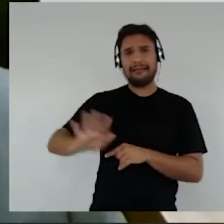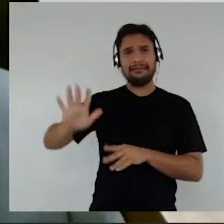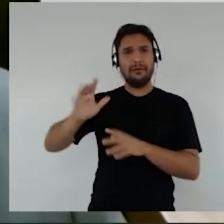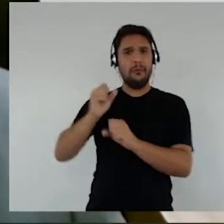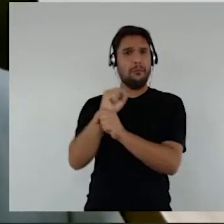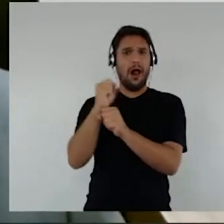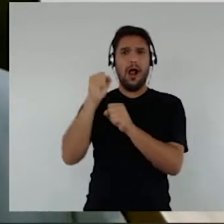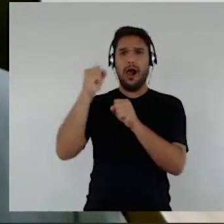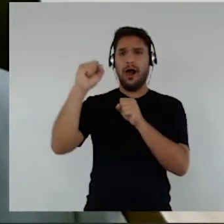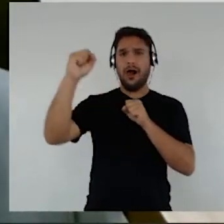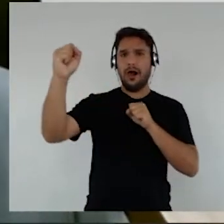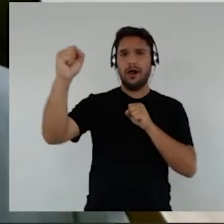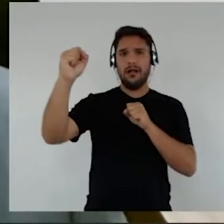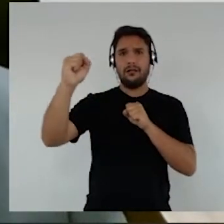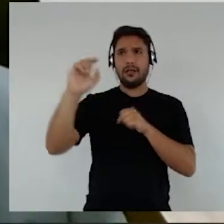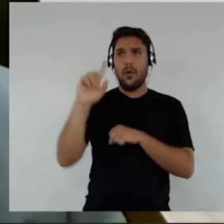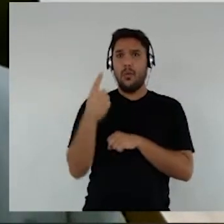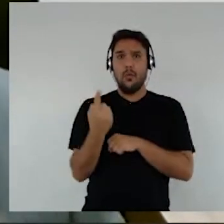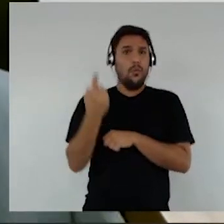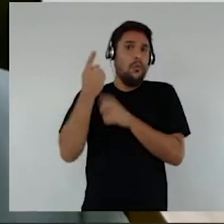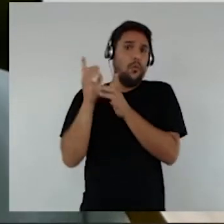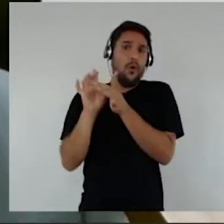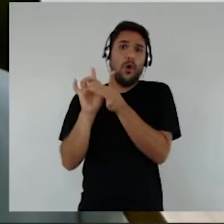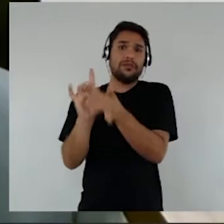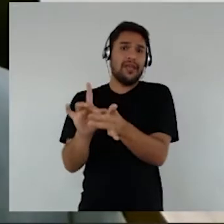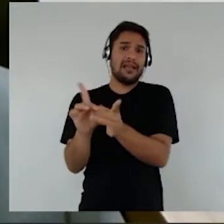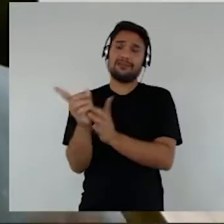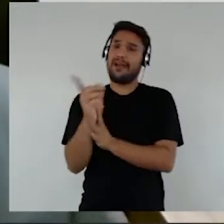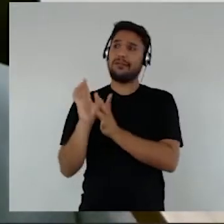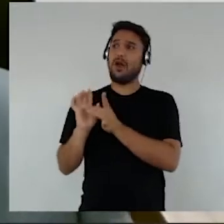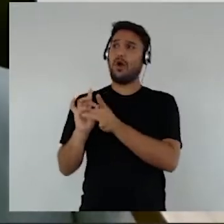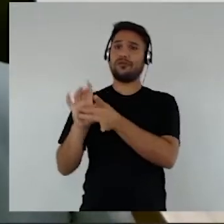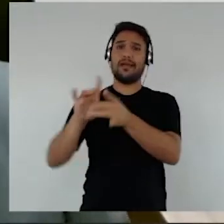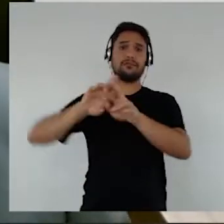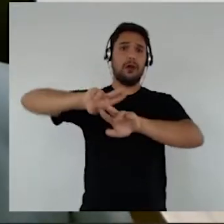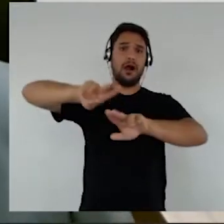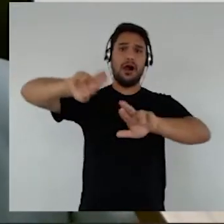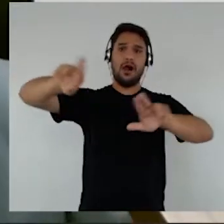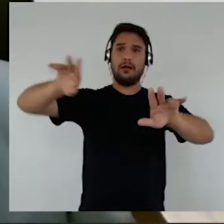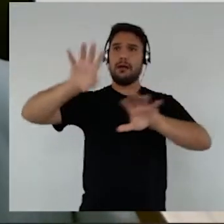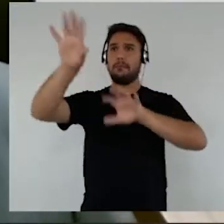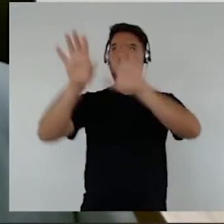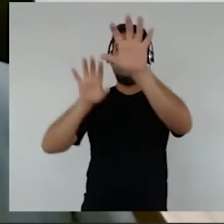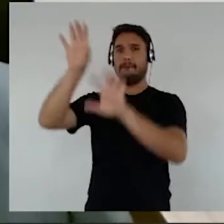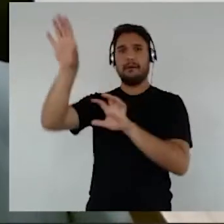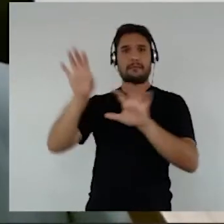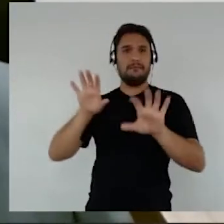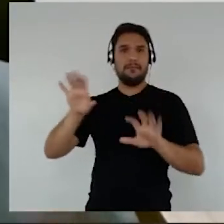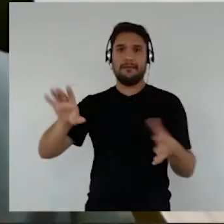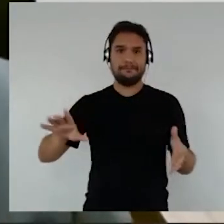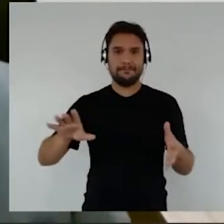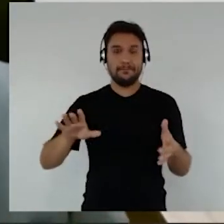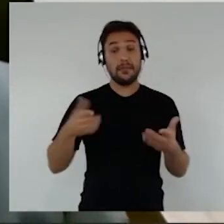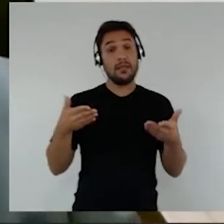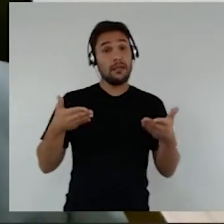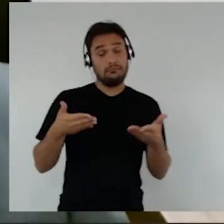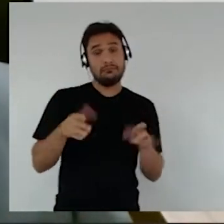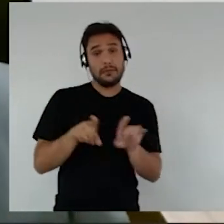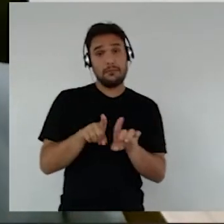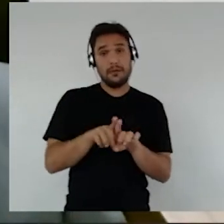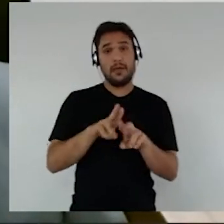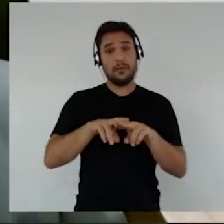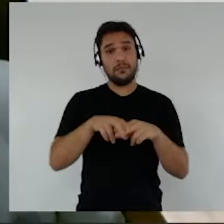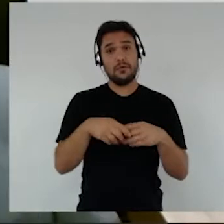não há apenas uma realidade. Existem inúmeras realidades, cada qual com sua peculiaridade. Naturalmente, diante